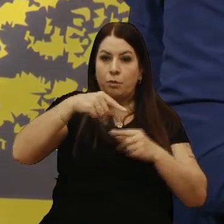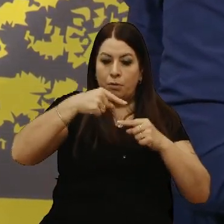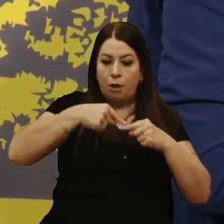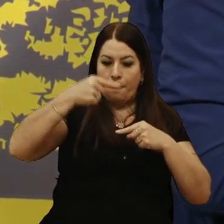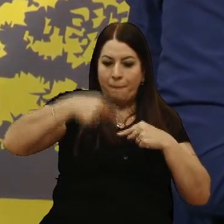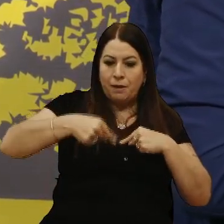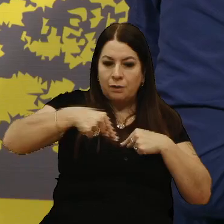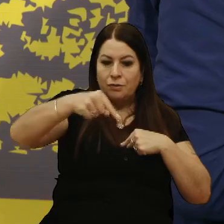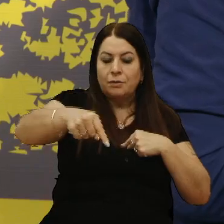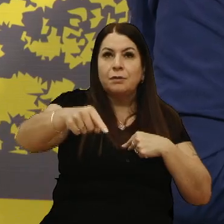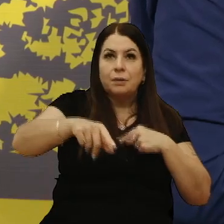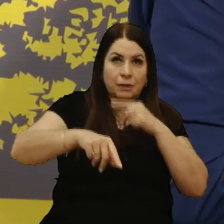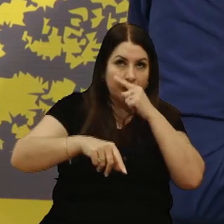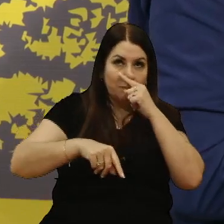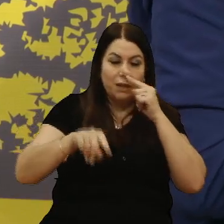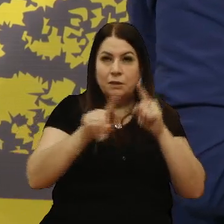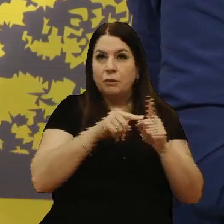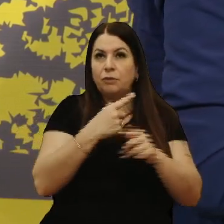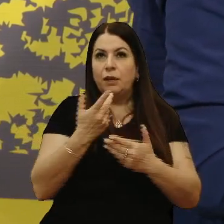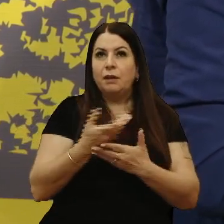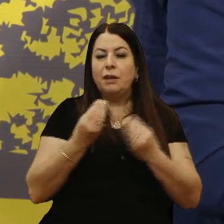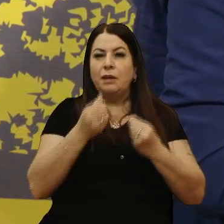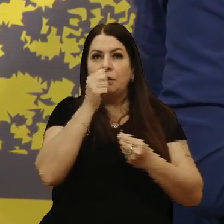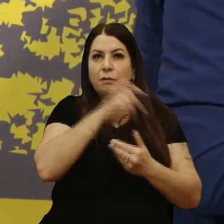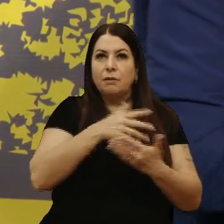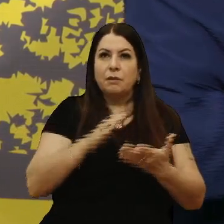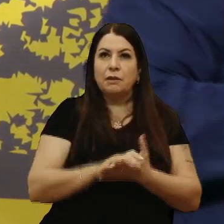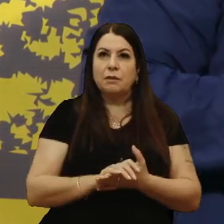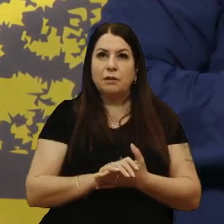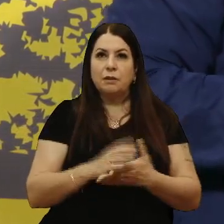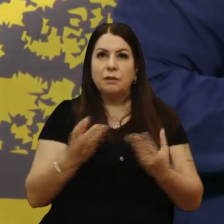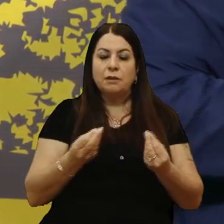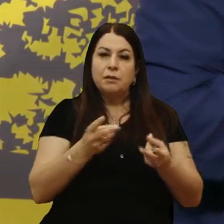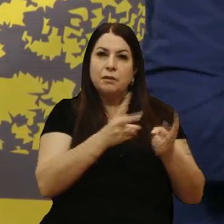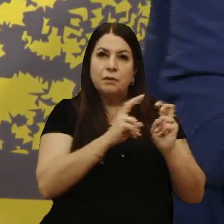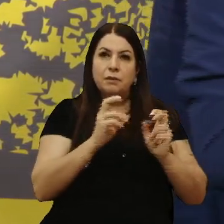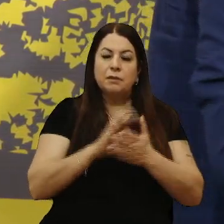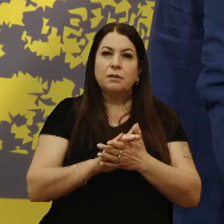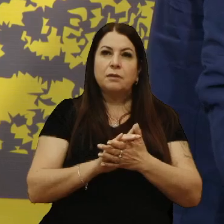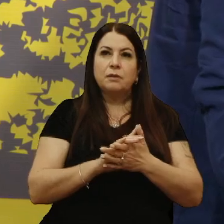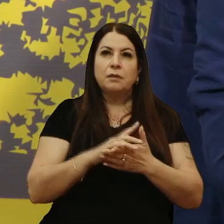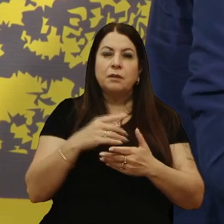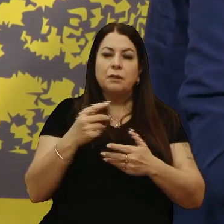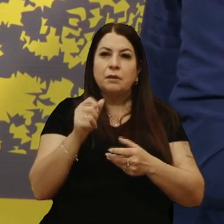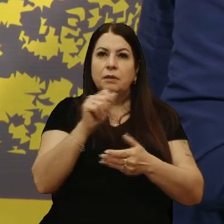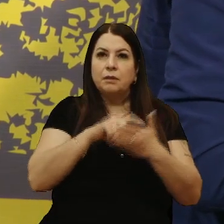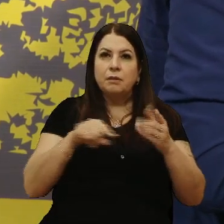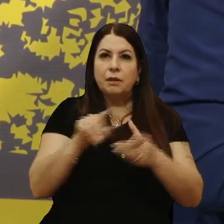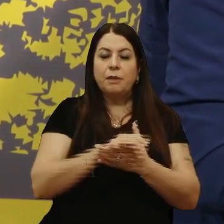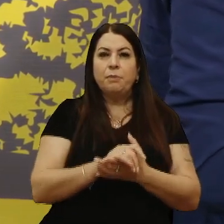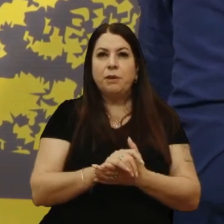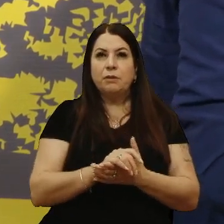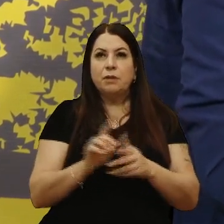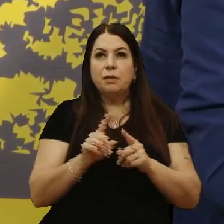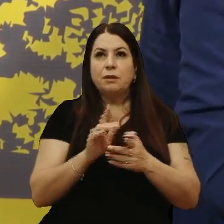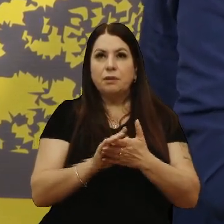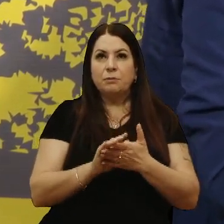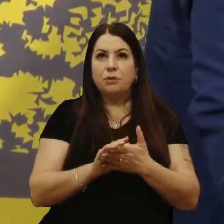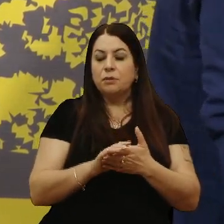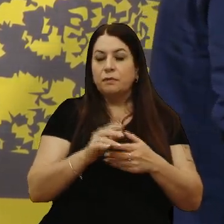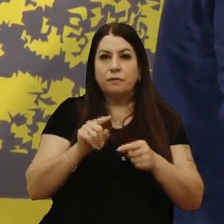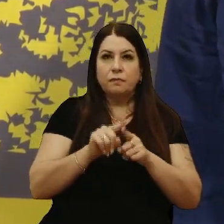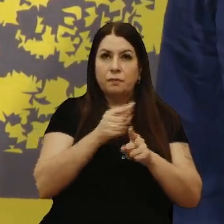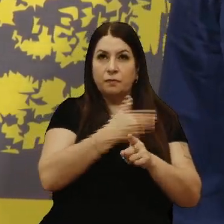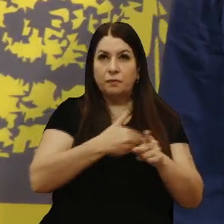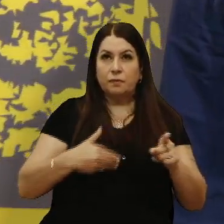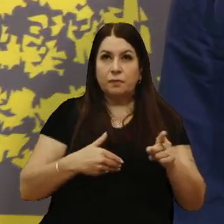para uma concessão de 6 quilômetros, esses absurdos que a gente percebe na sua avaliação nesse processo de concessão do